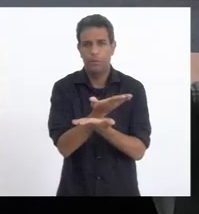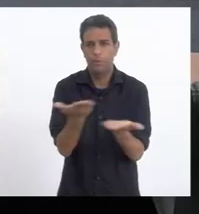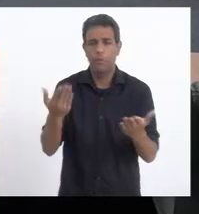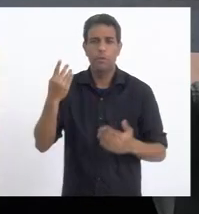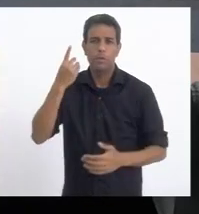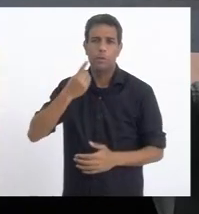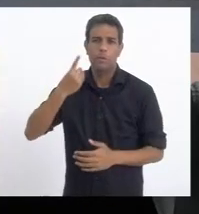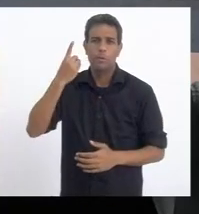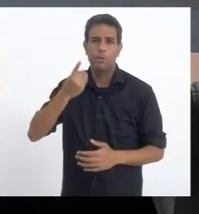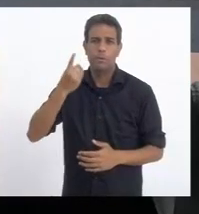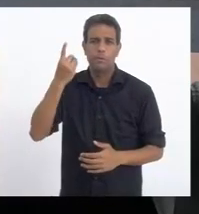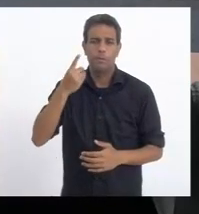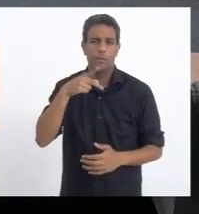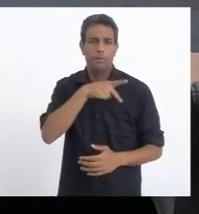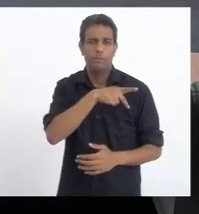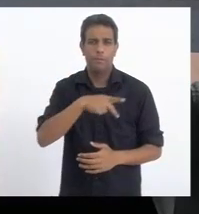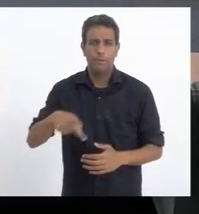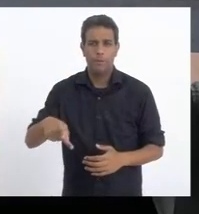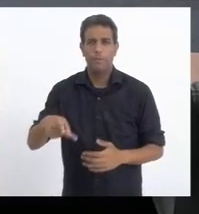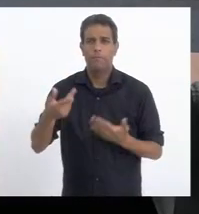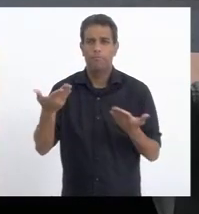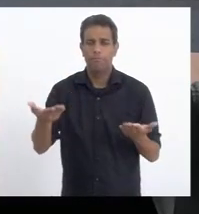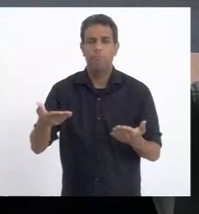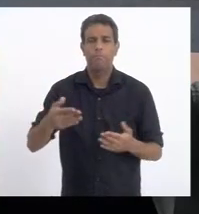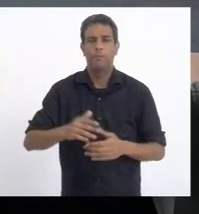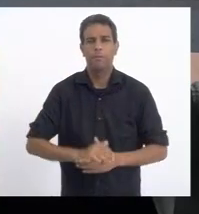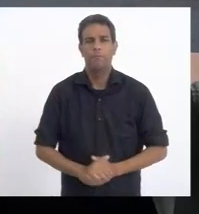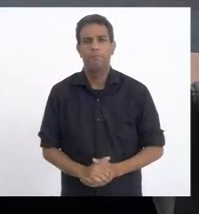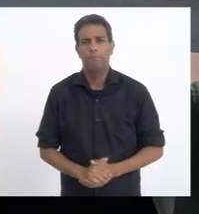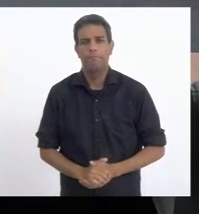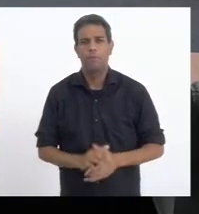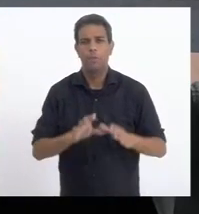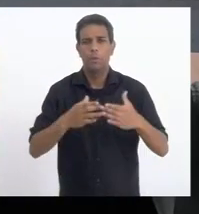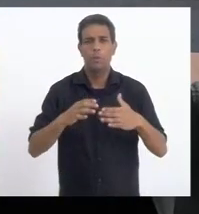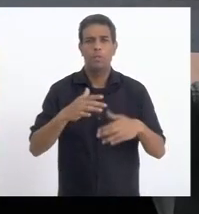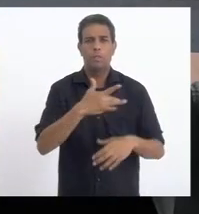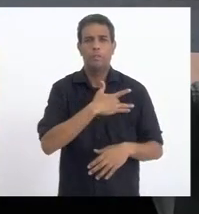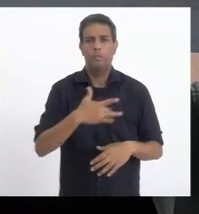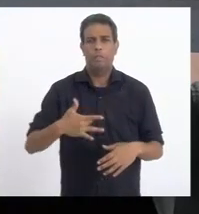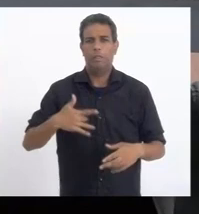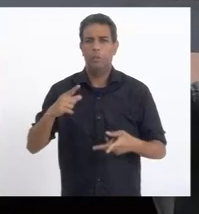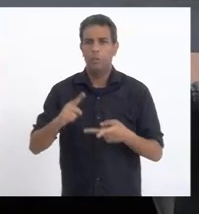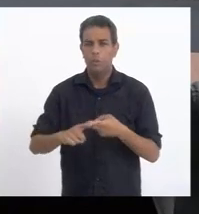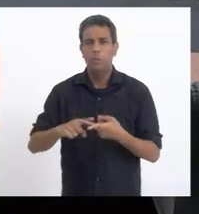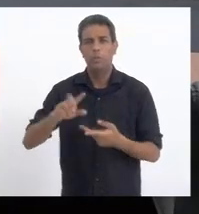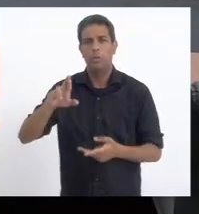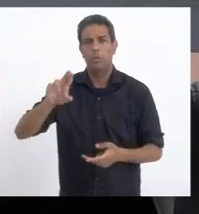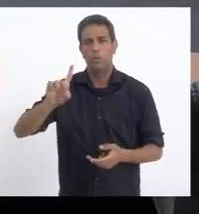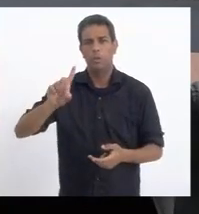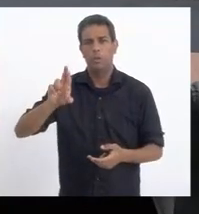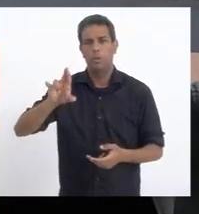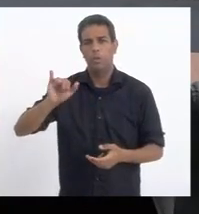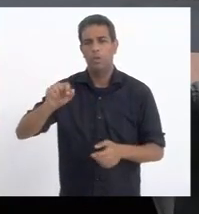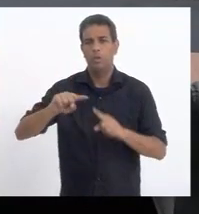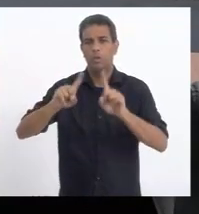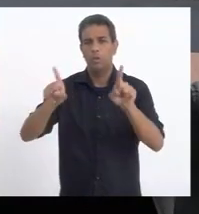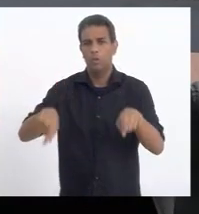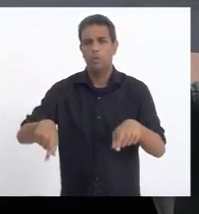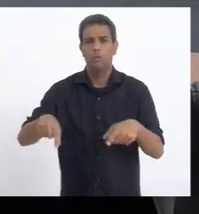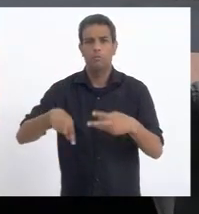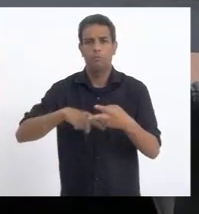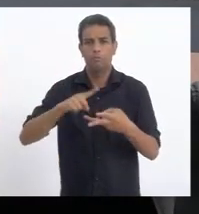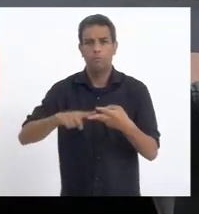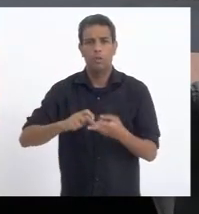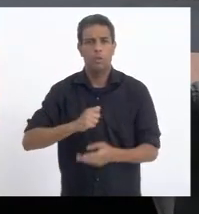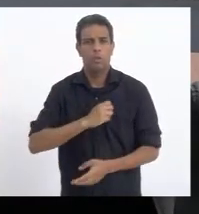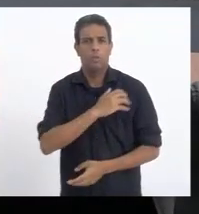os deputados presidentes deputada Martha Rocha prejuízo condições de saúde Deputado Rodrigo Amorim presidente da Comissão de servidores e o deputado